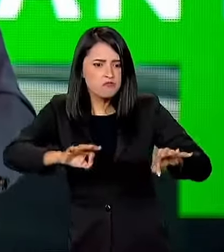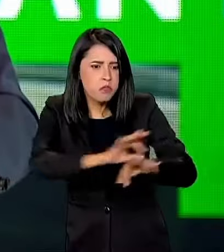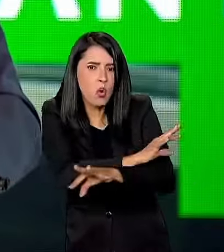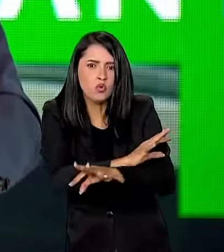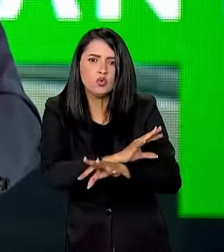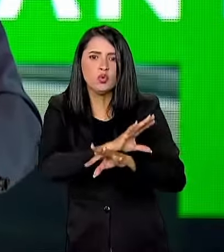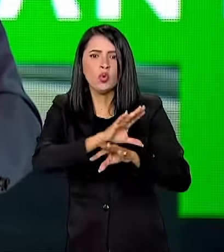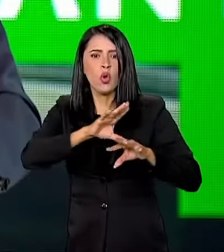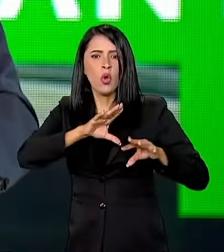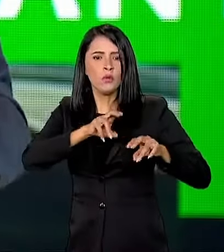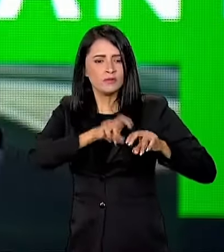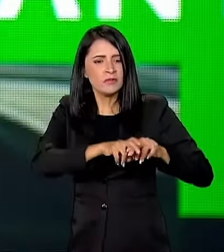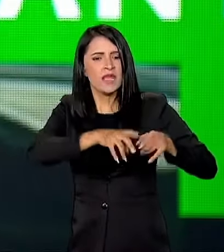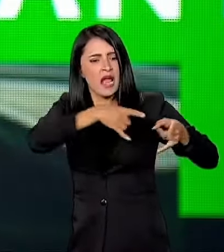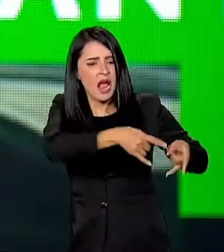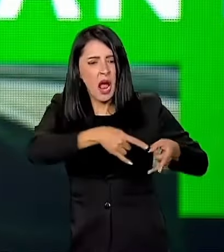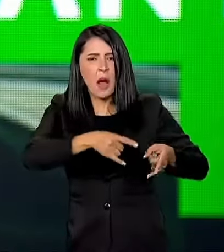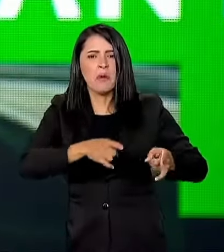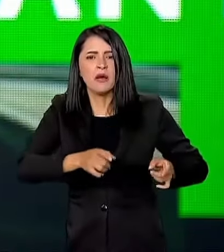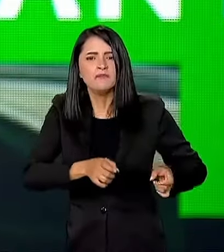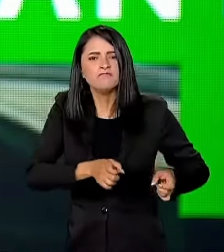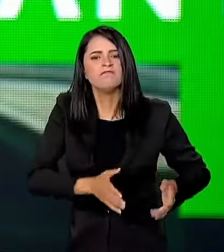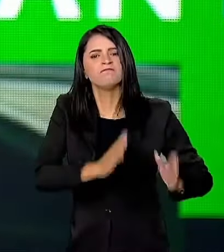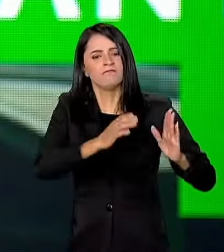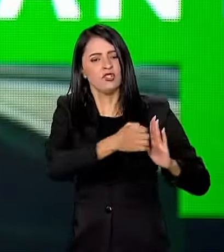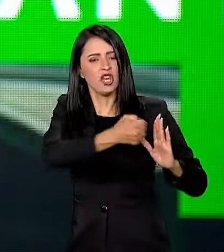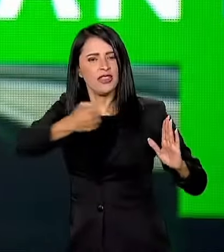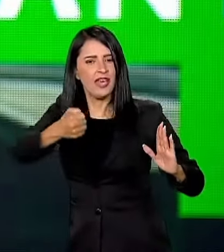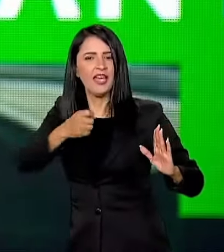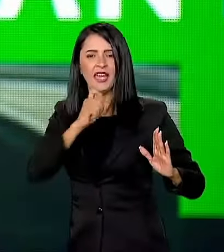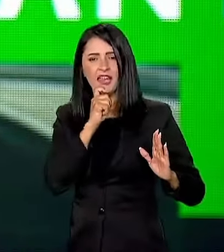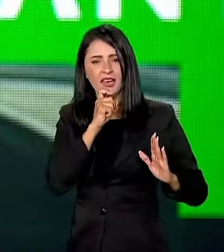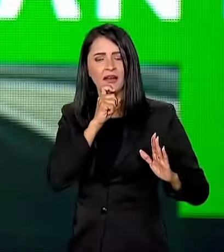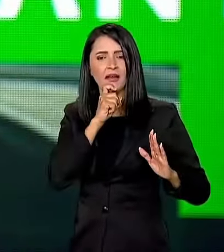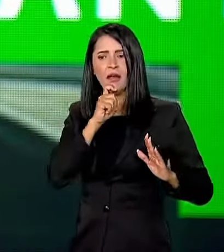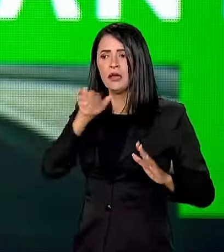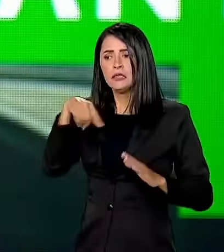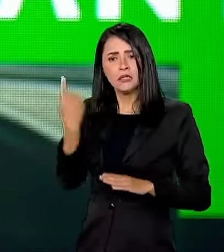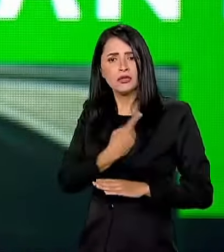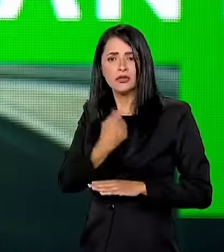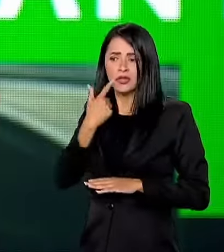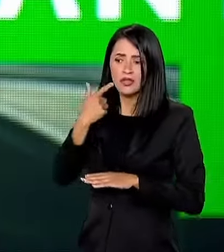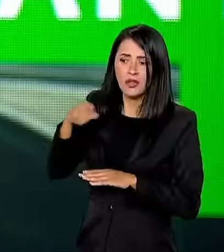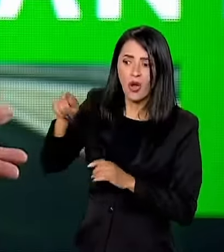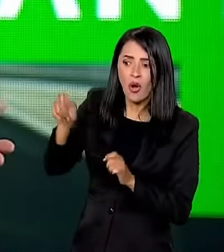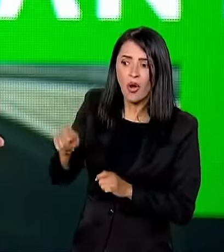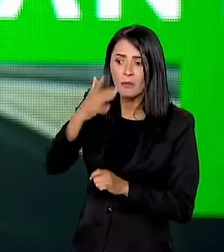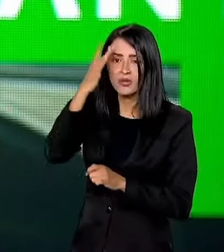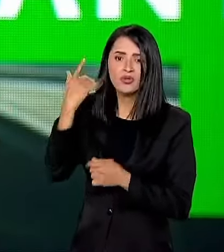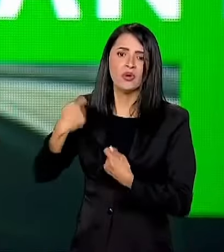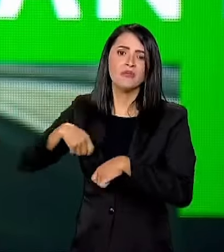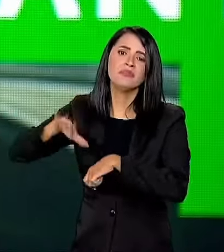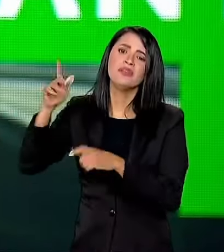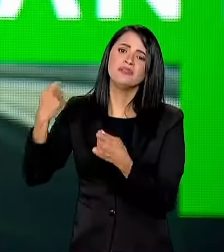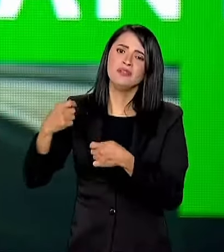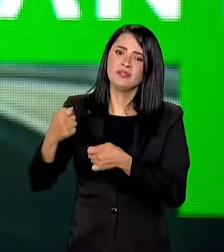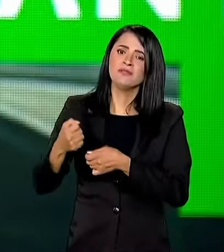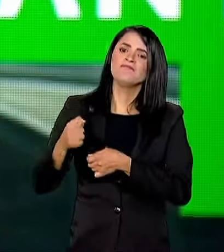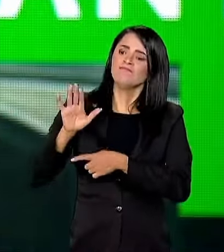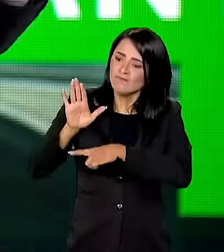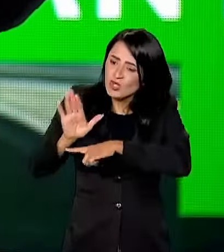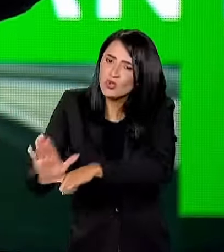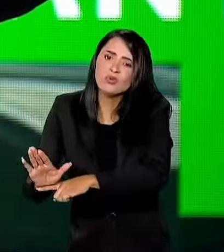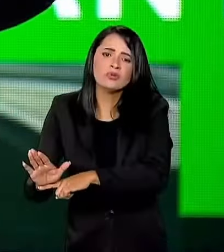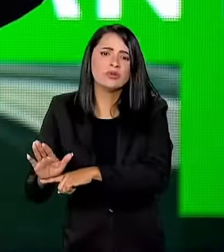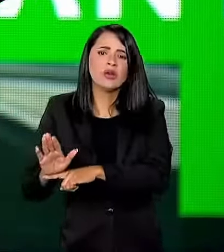mobiliada. Porque se o Estado não cuida de dar a mão às pessoas mais necessitadas, quem vai cuidar?